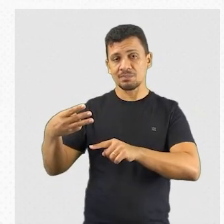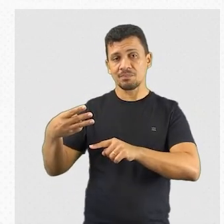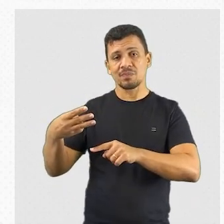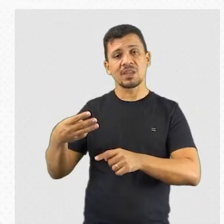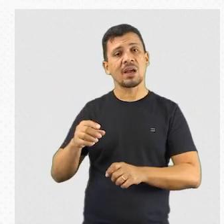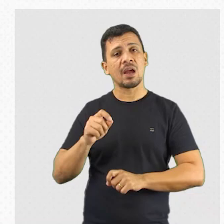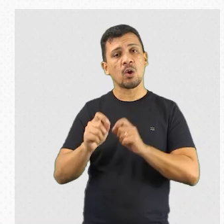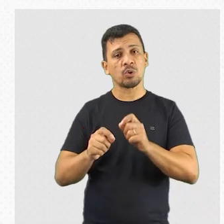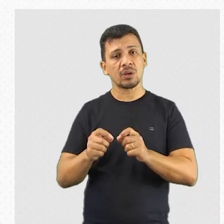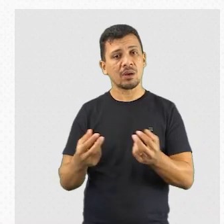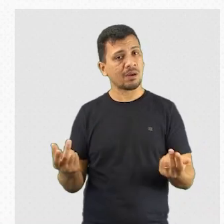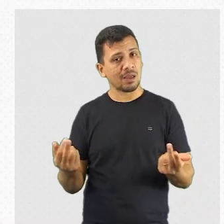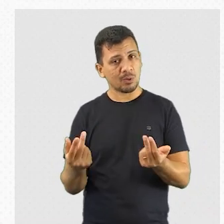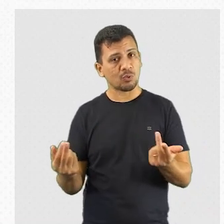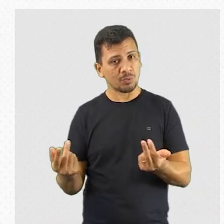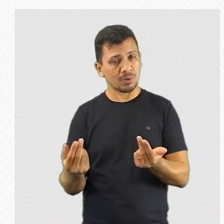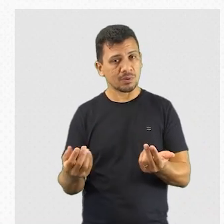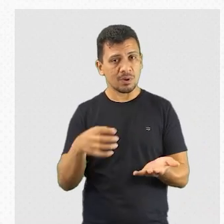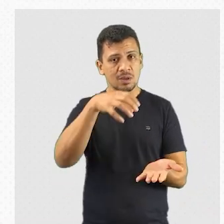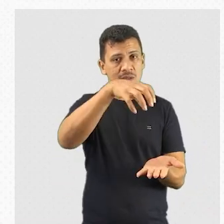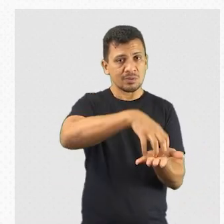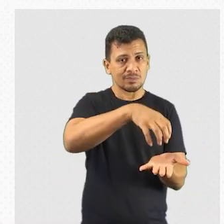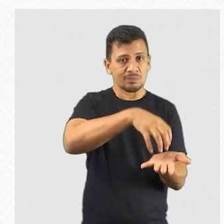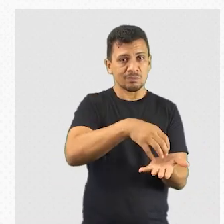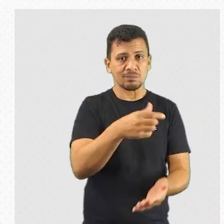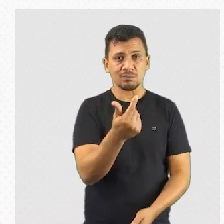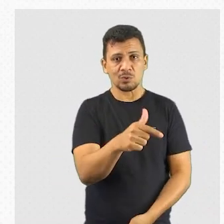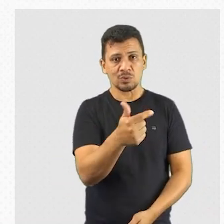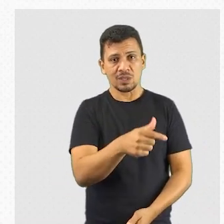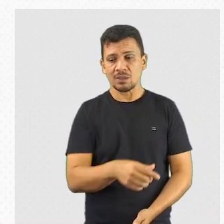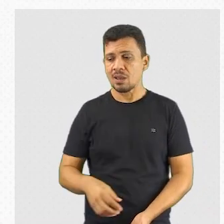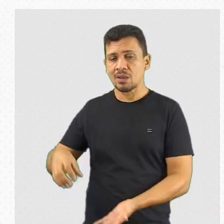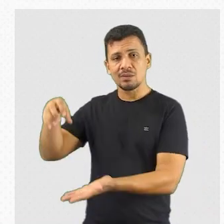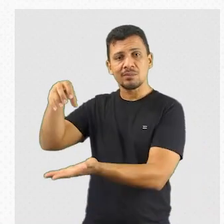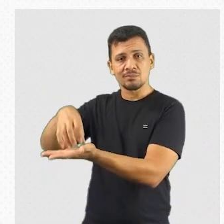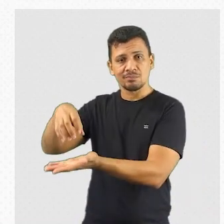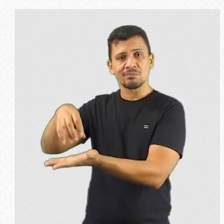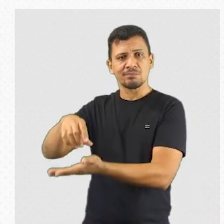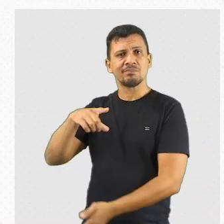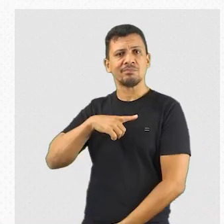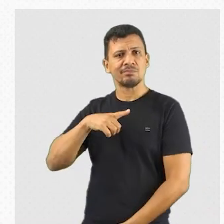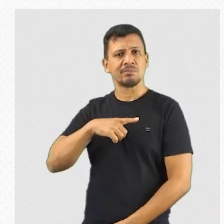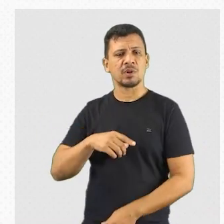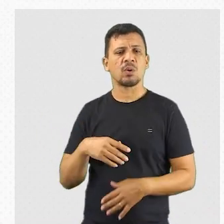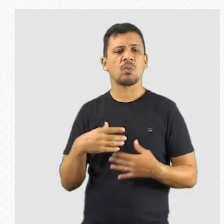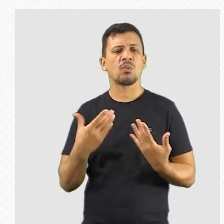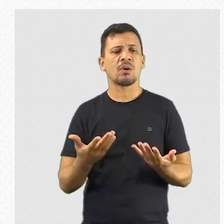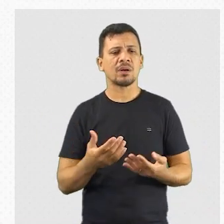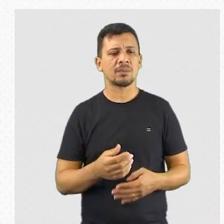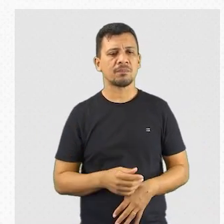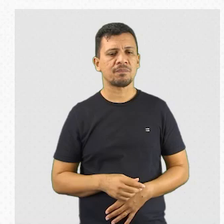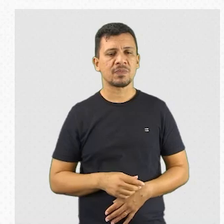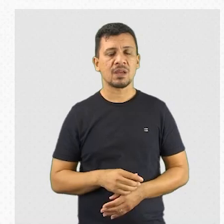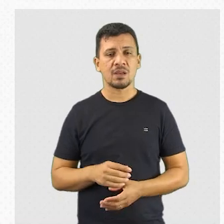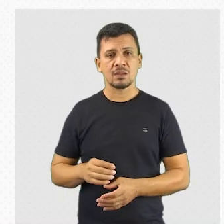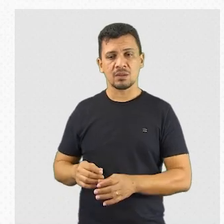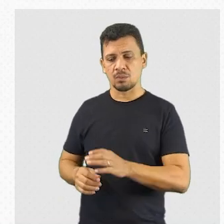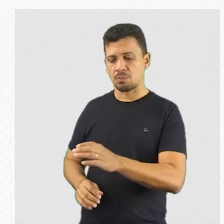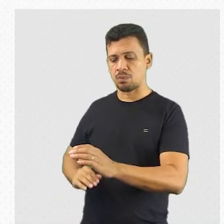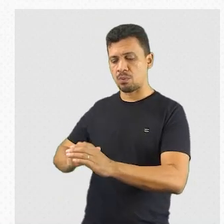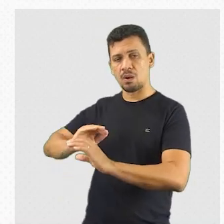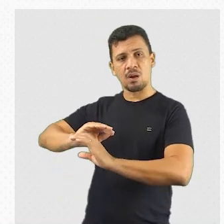comuns entre as células procariontes e as células eucariontes. E entre elas está a membrana plasmática, né, que é aquela